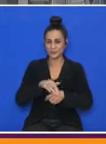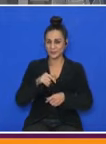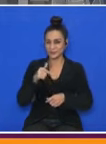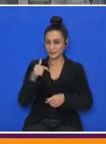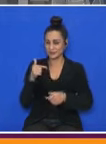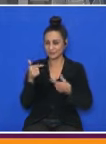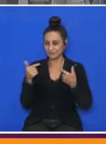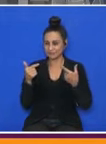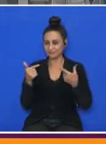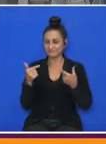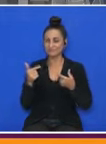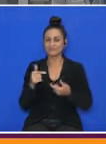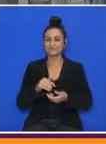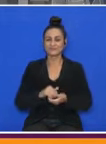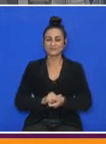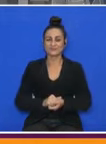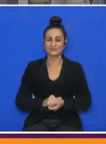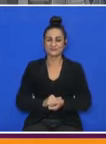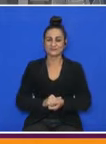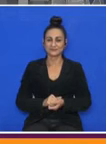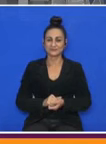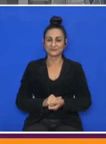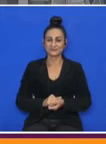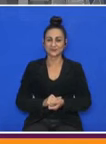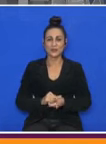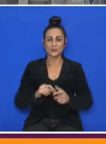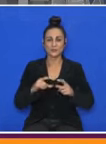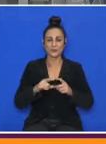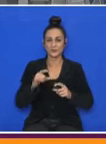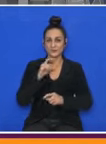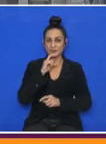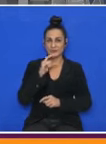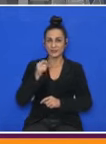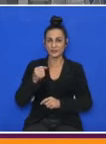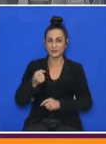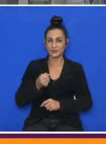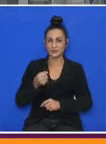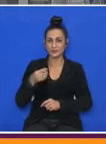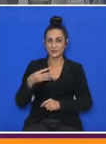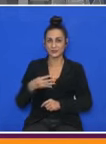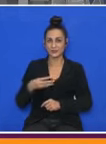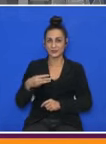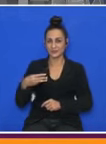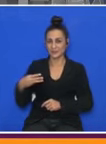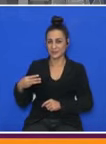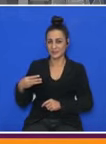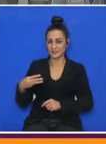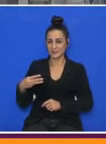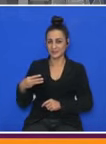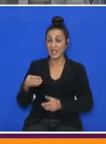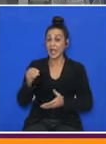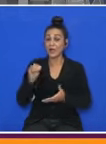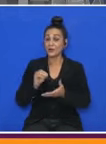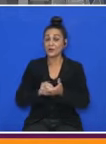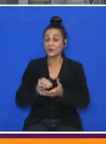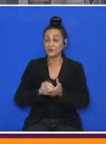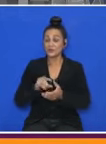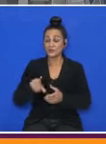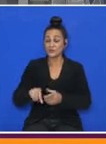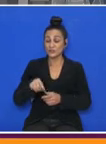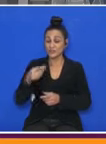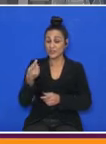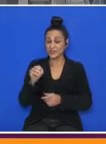sorte chegando. Bola verde, número 43. Verde, 43. Agora, faltam 10